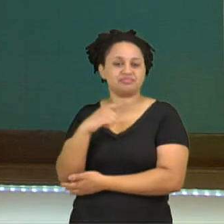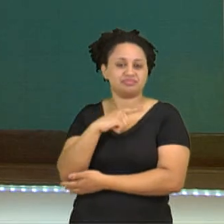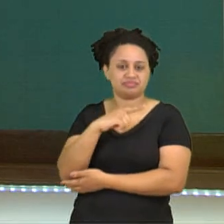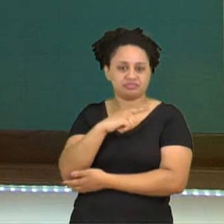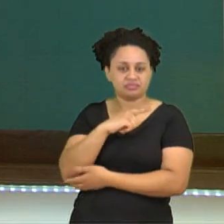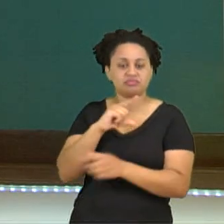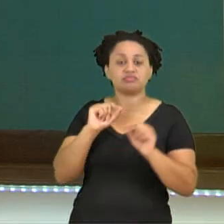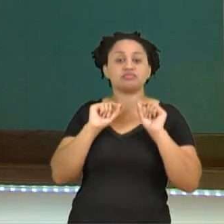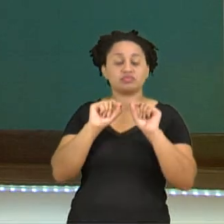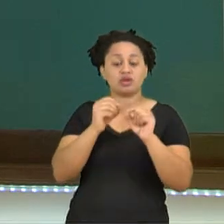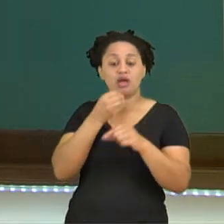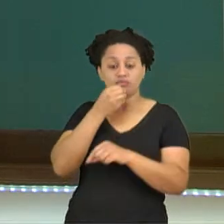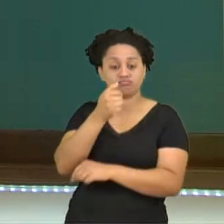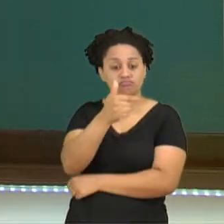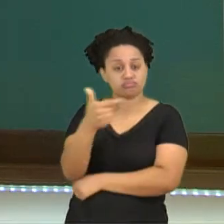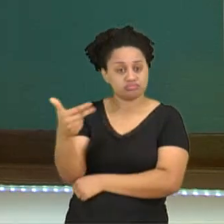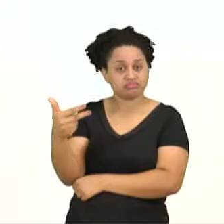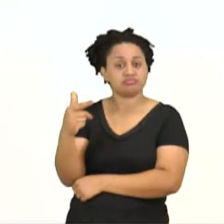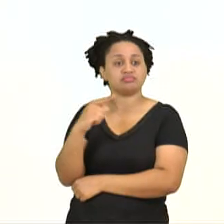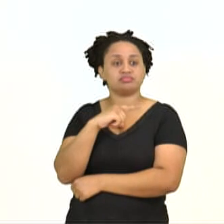principais benefícios é